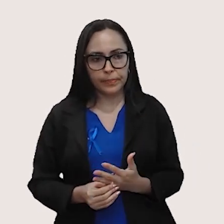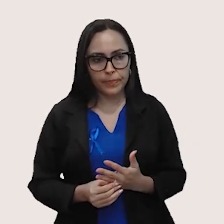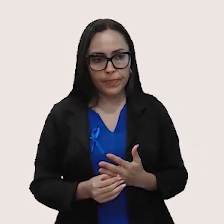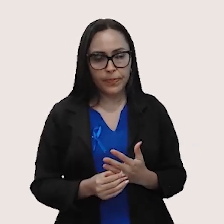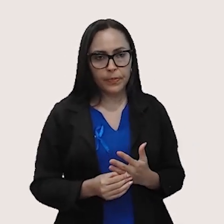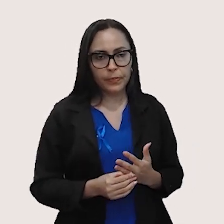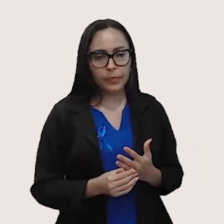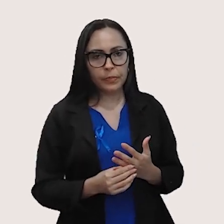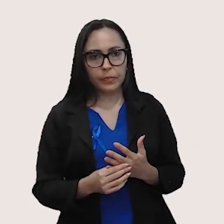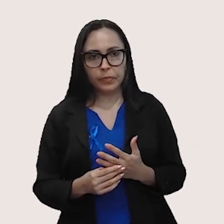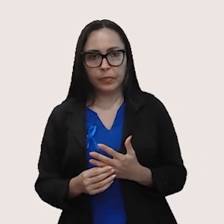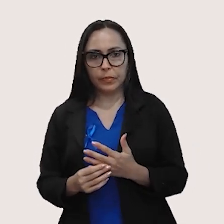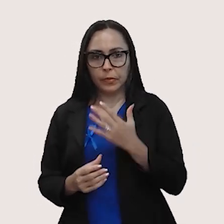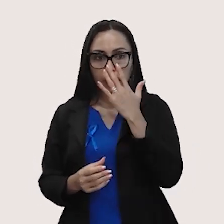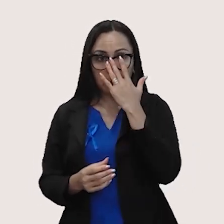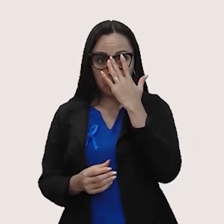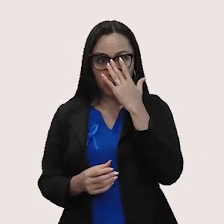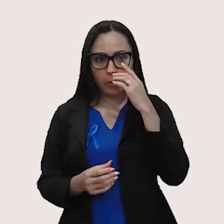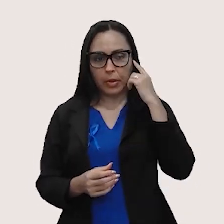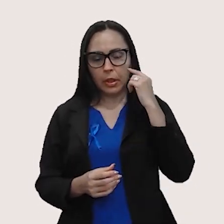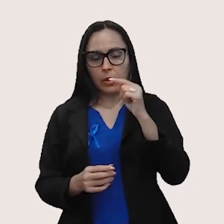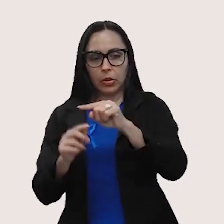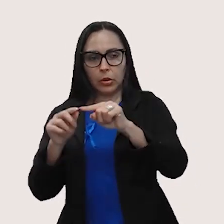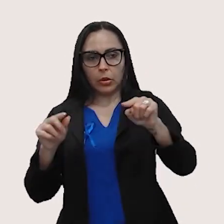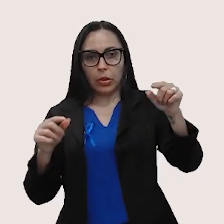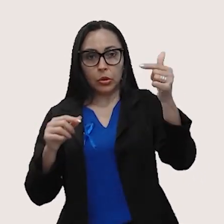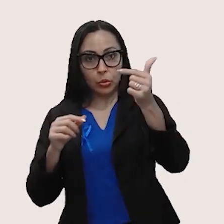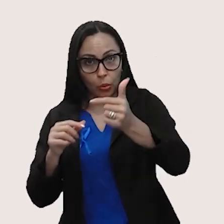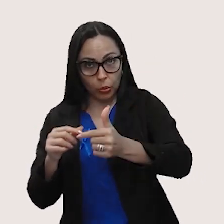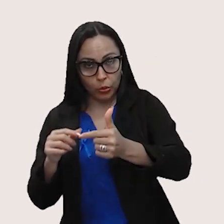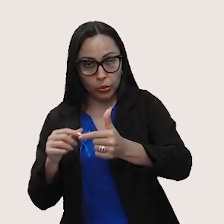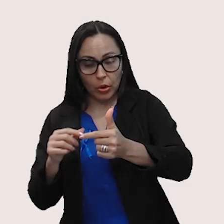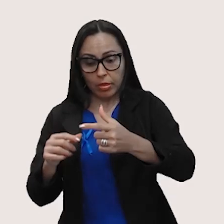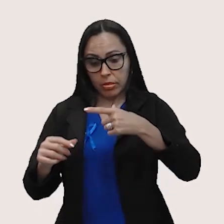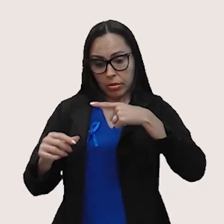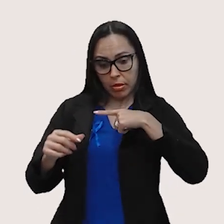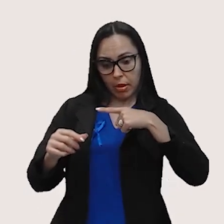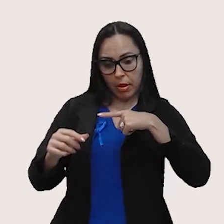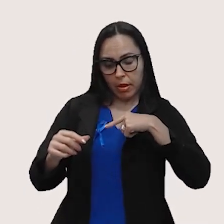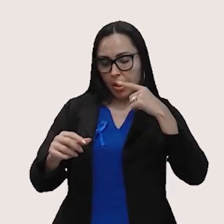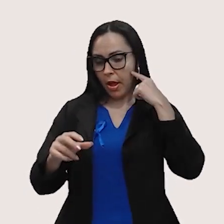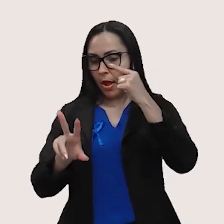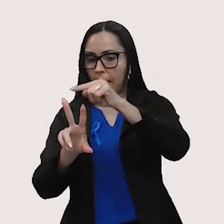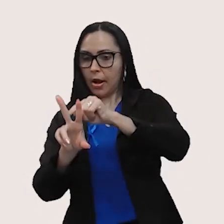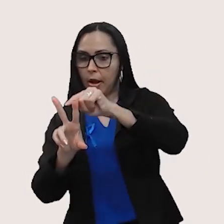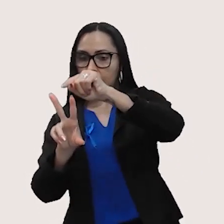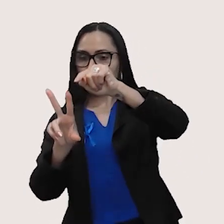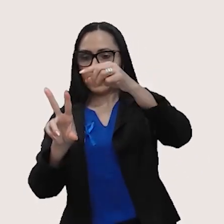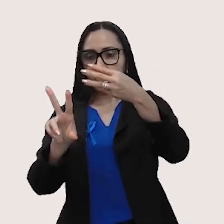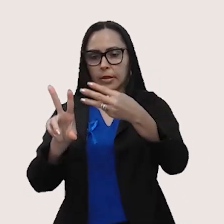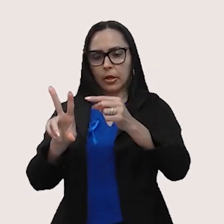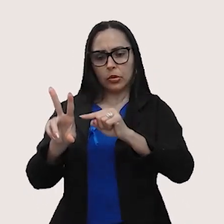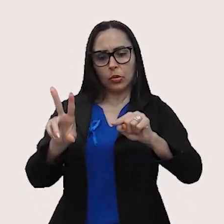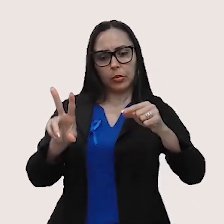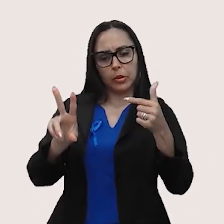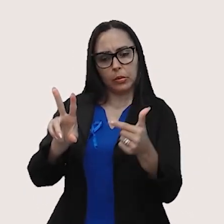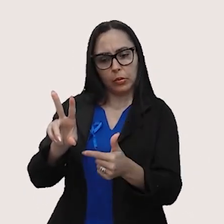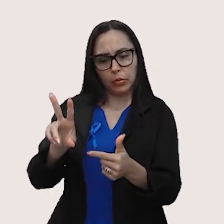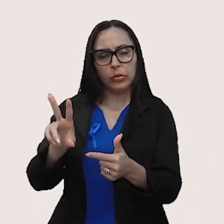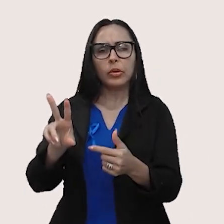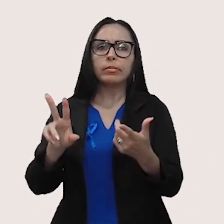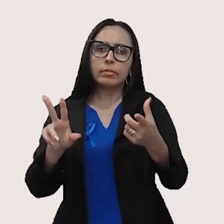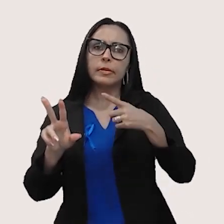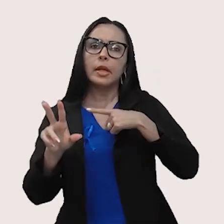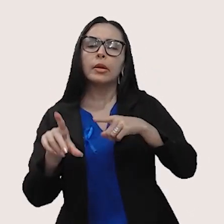denominador é 2. Aqui eu tenho L raiz de 3 sobre 2. E aqui eu tenho o